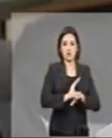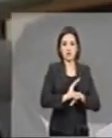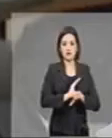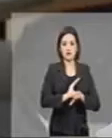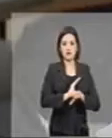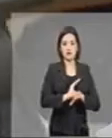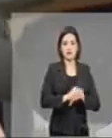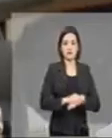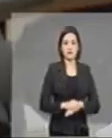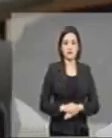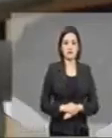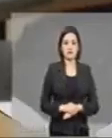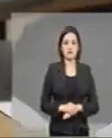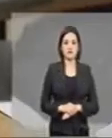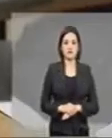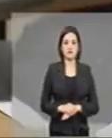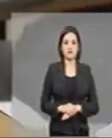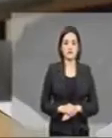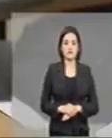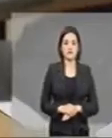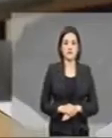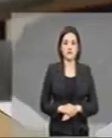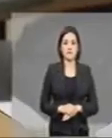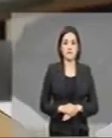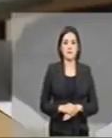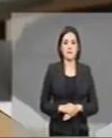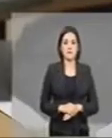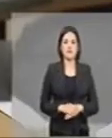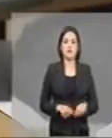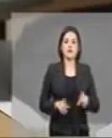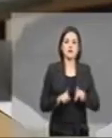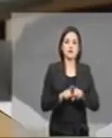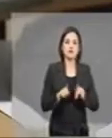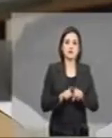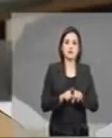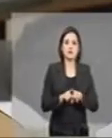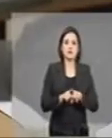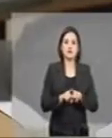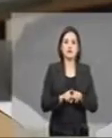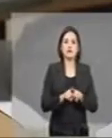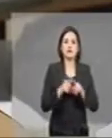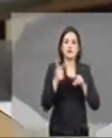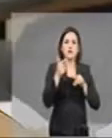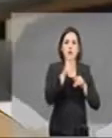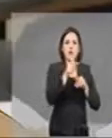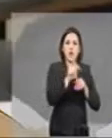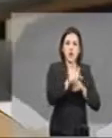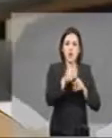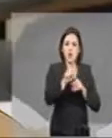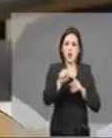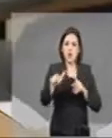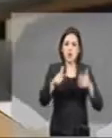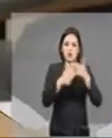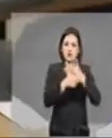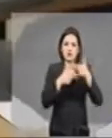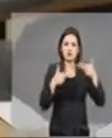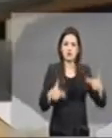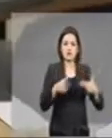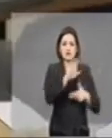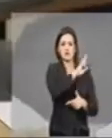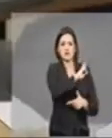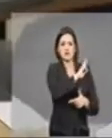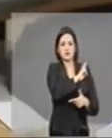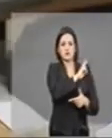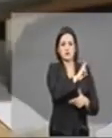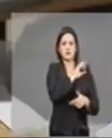todos os fatos que acarreia a competência do Supremo, a apuração de infrações penais contra membros